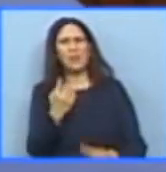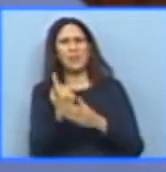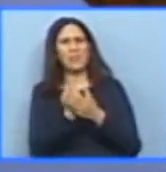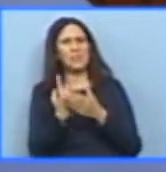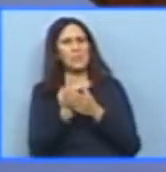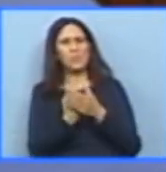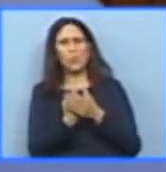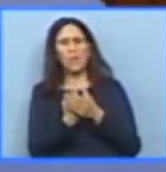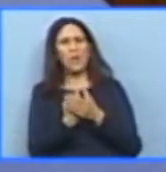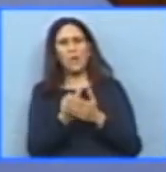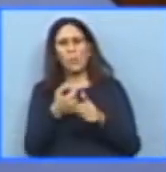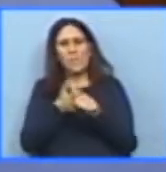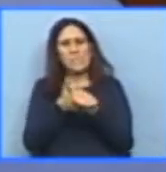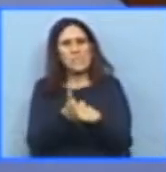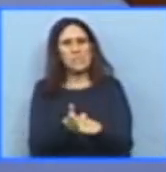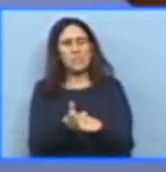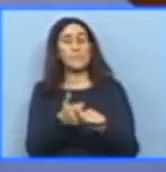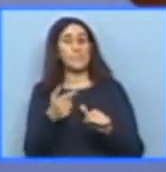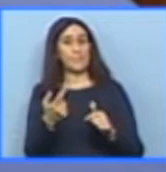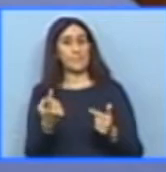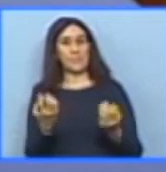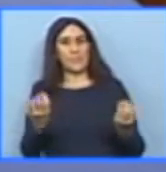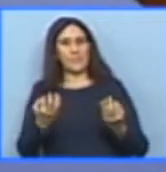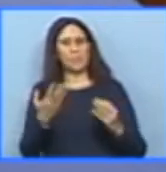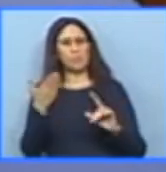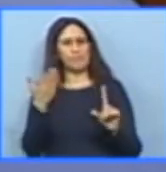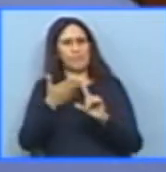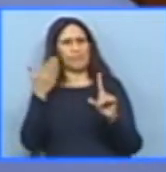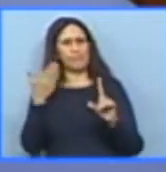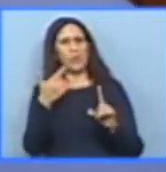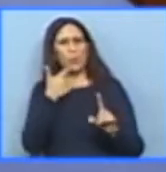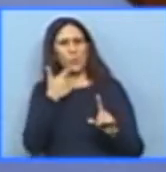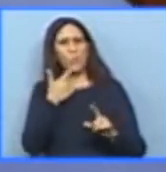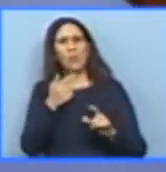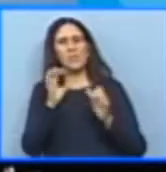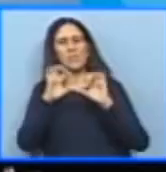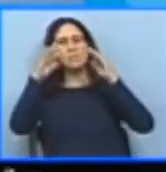em cima do muro